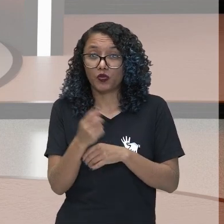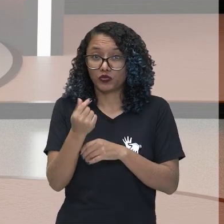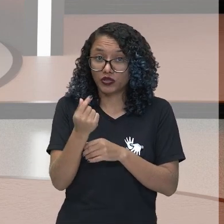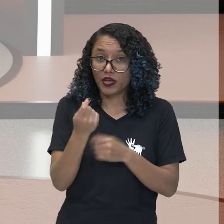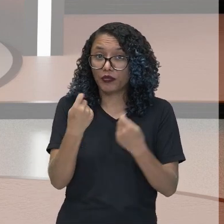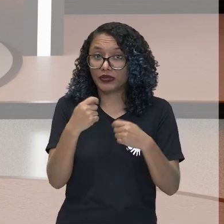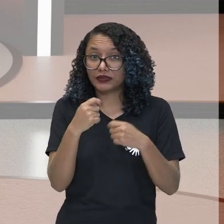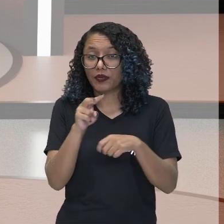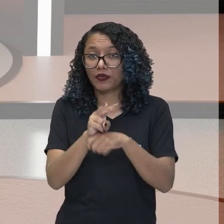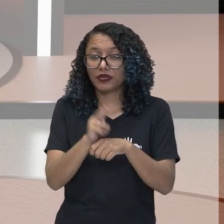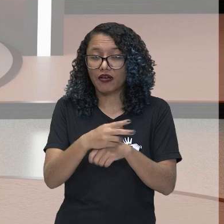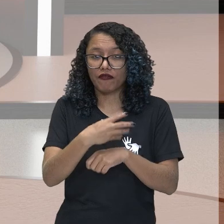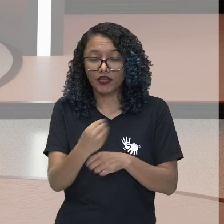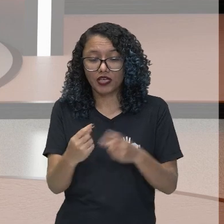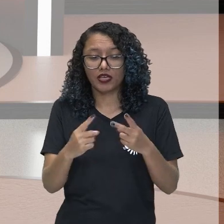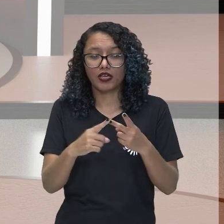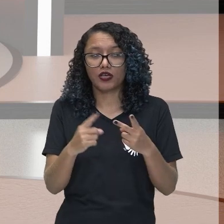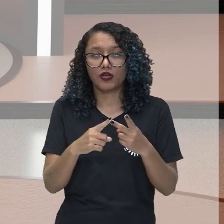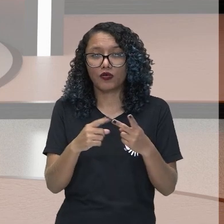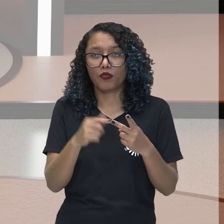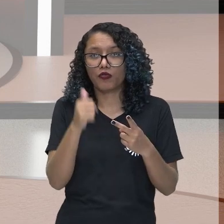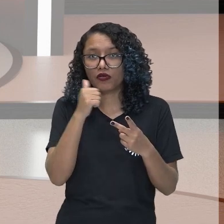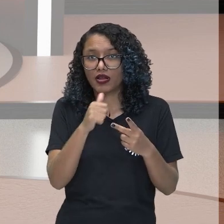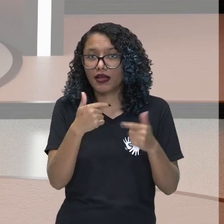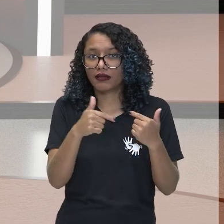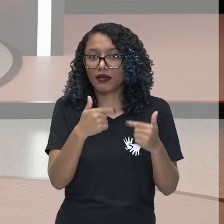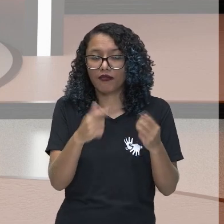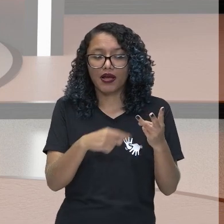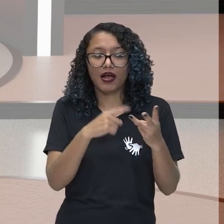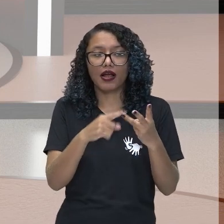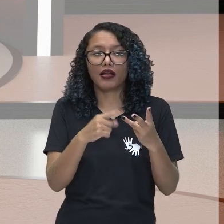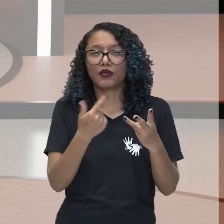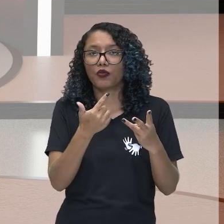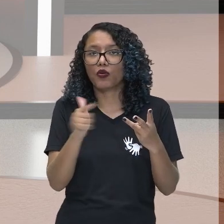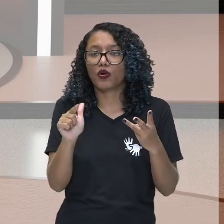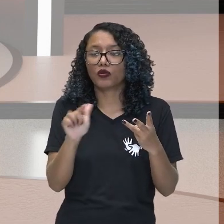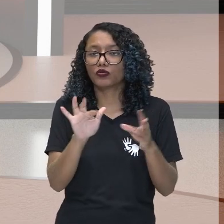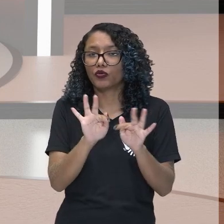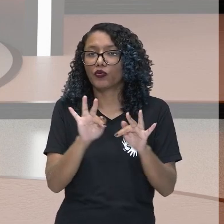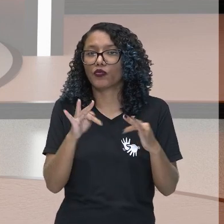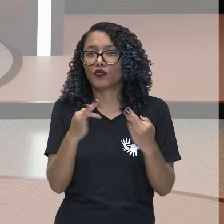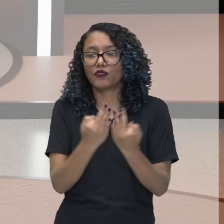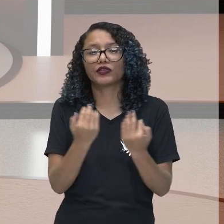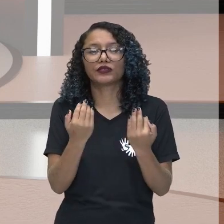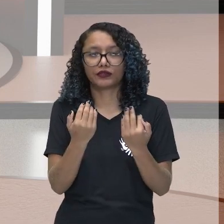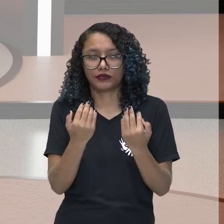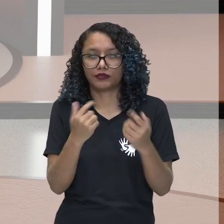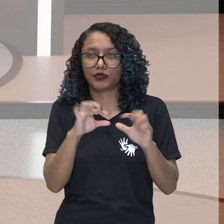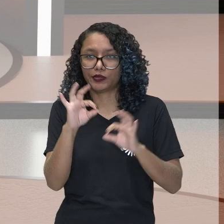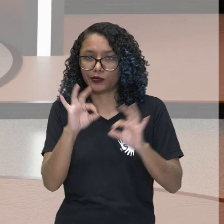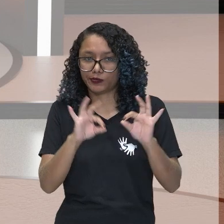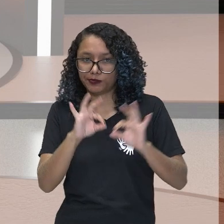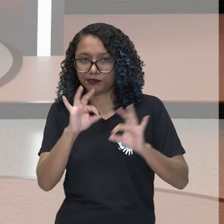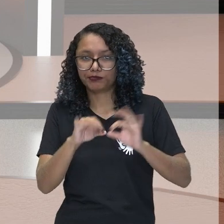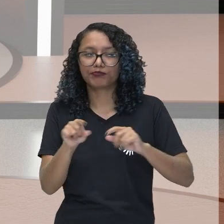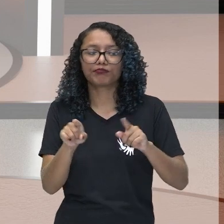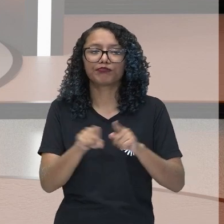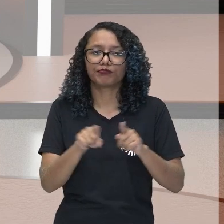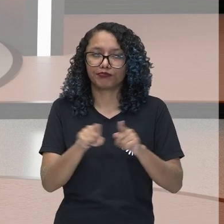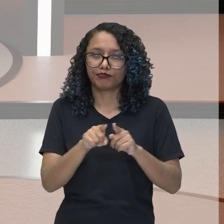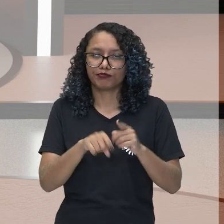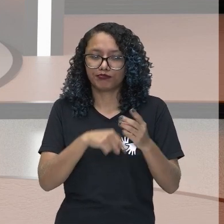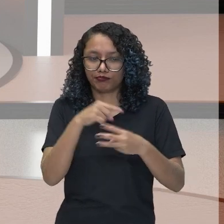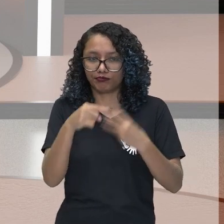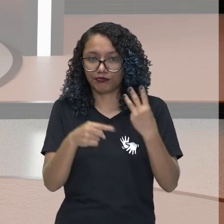mulher no mercado de trabalho e o planejamento familiar, né, também vai ser aí um desses outros motivos para ocorrer essa queda aí na